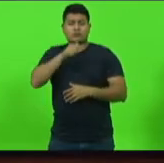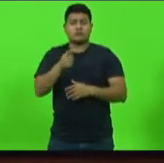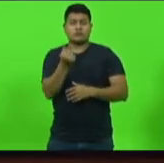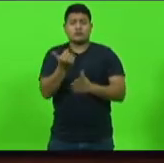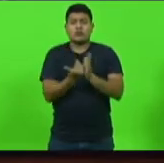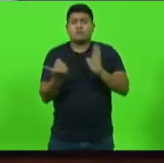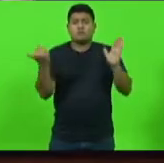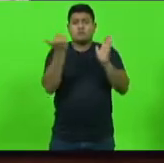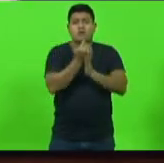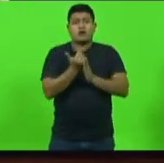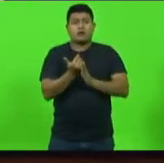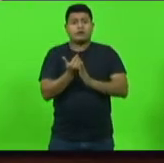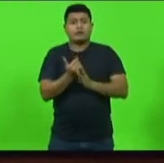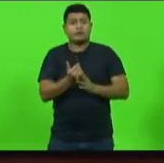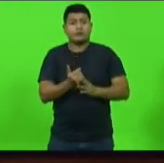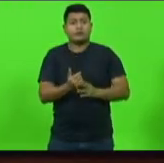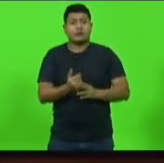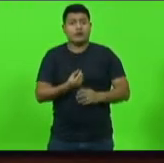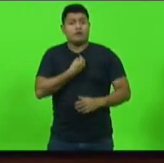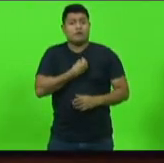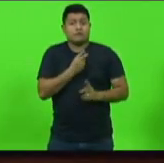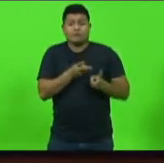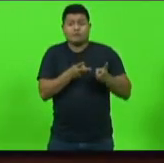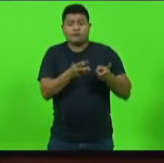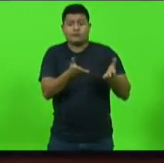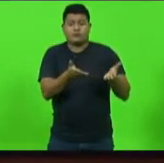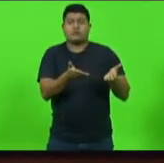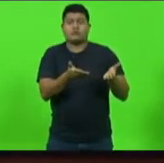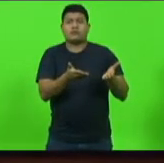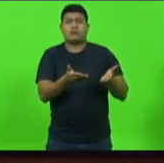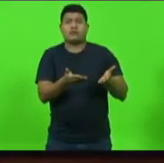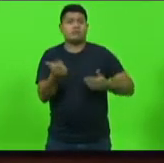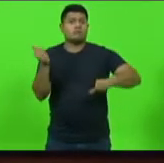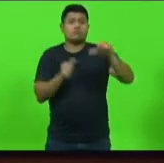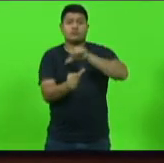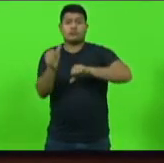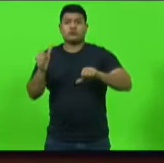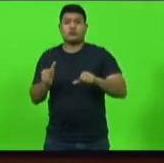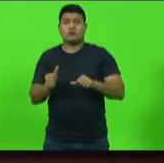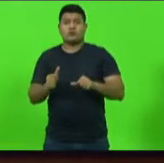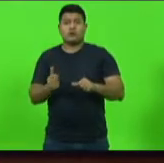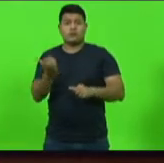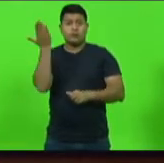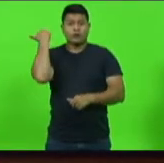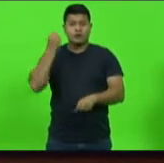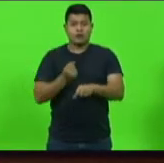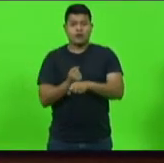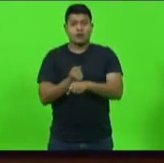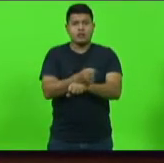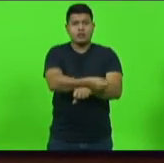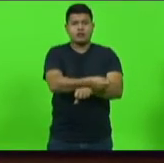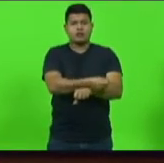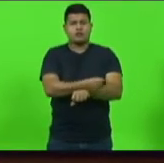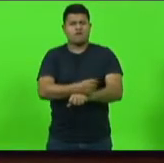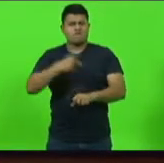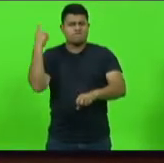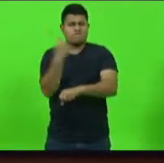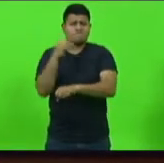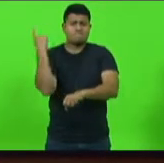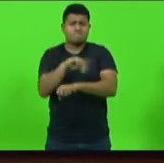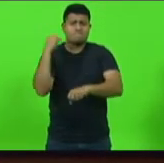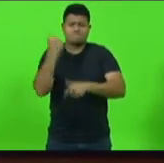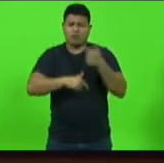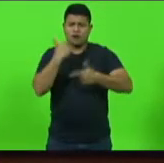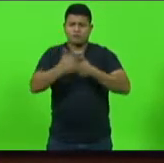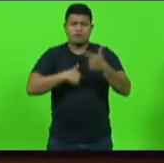e sobreviver. Mudou o sistema. Antigamente era da escravidão. Tu levava um pau danado, trabalhava o dia